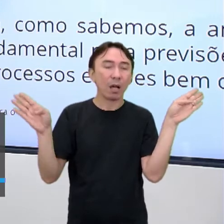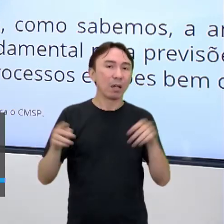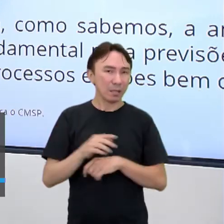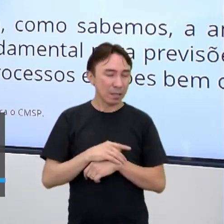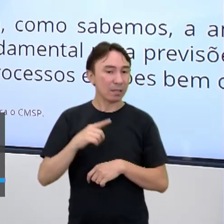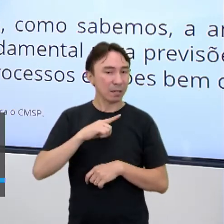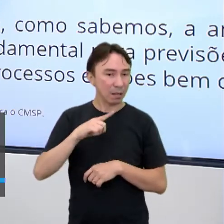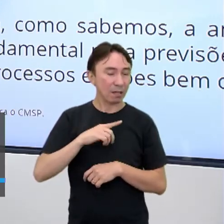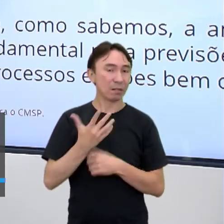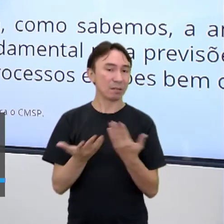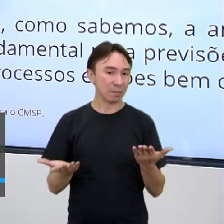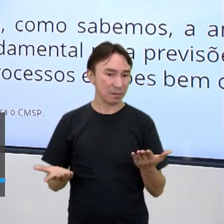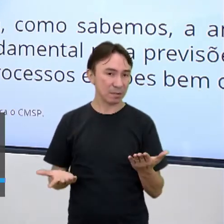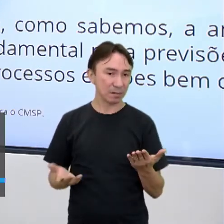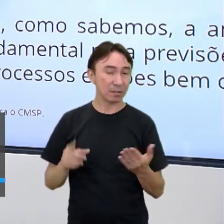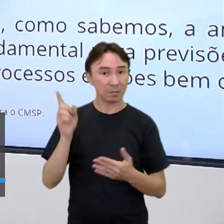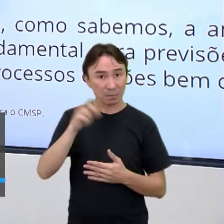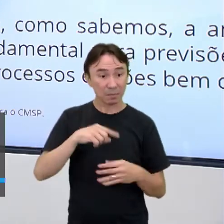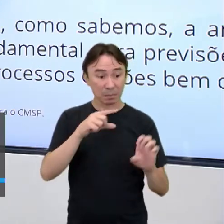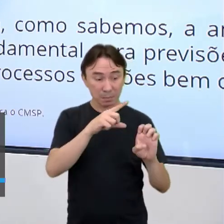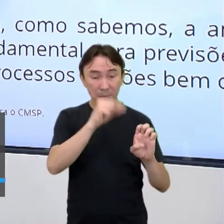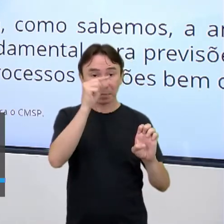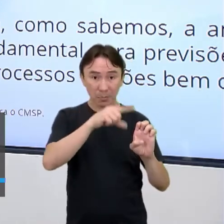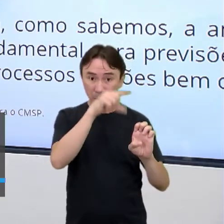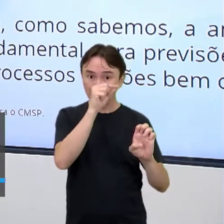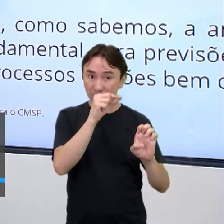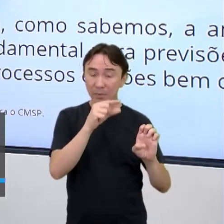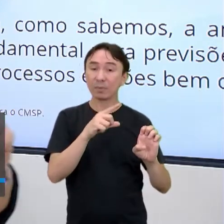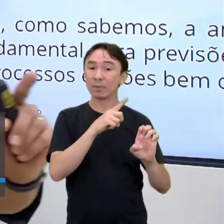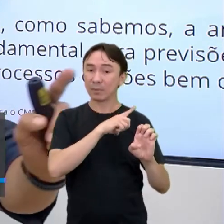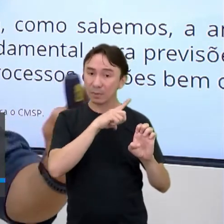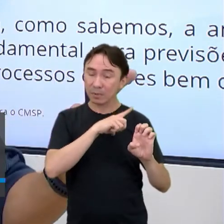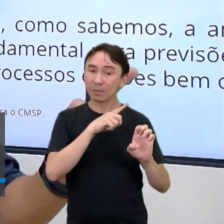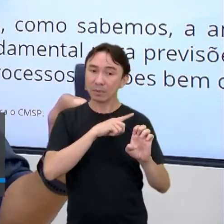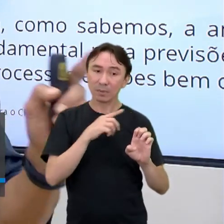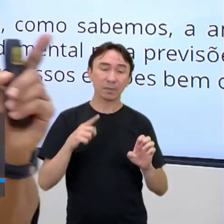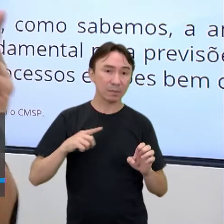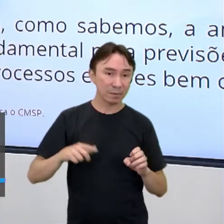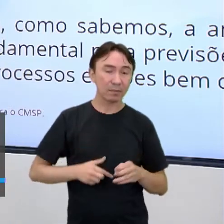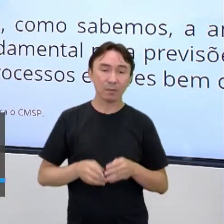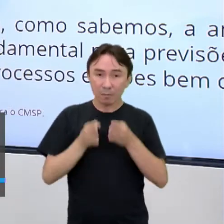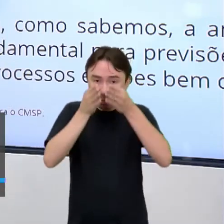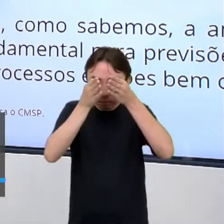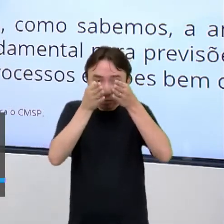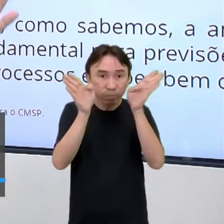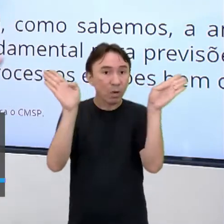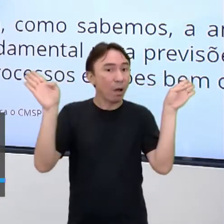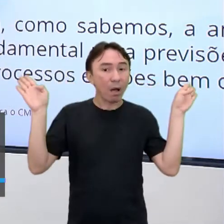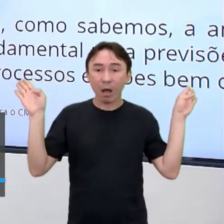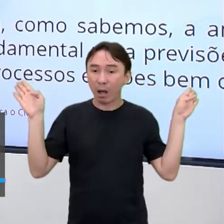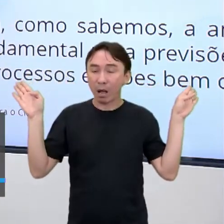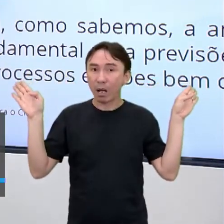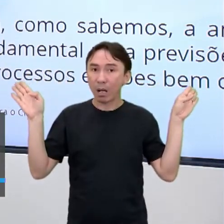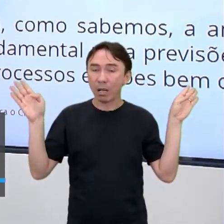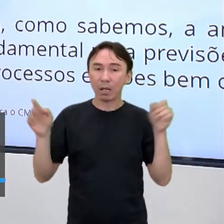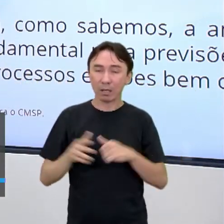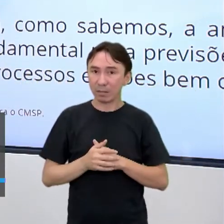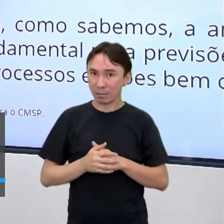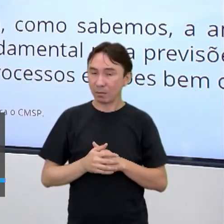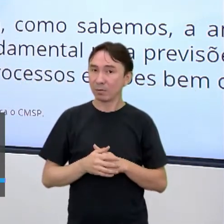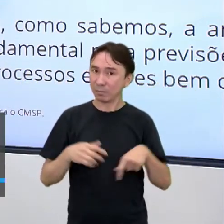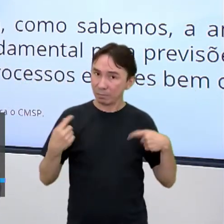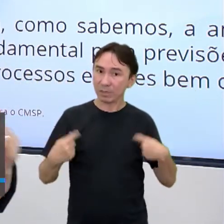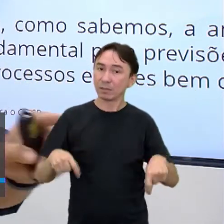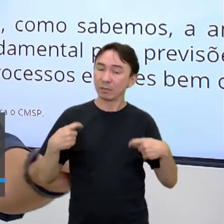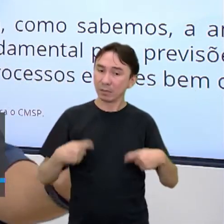retinha da coisa, né? O empreendedor, né? Ele tem que ter uma visão ampla, né? Ele não pode enxergar só o que está à frente dele.